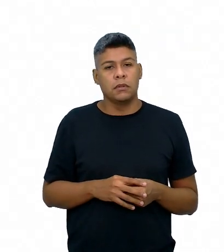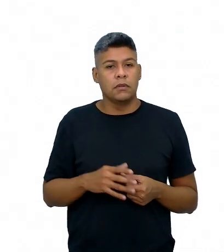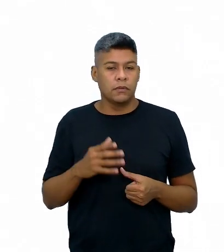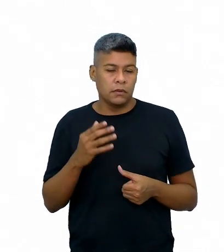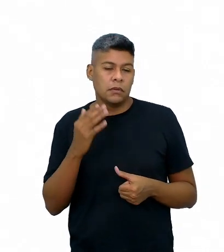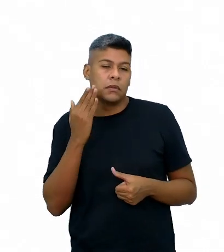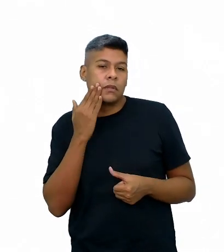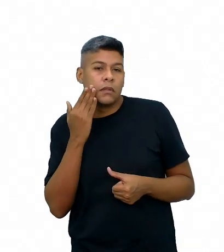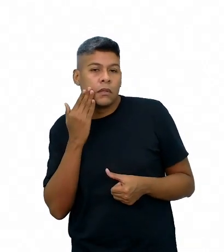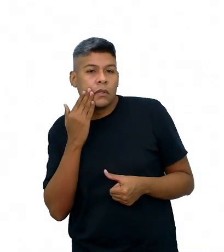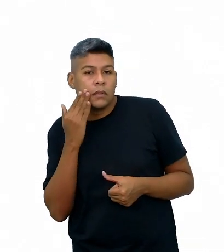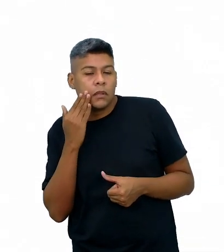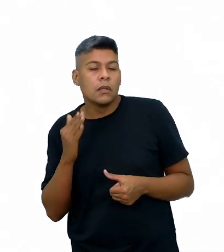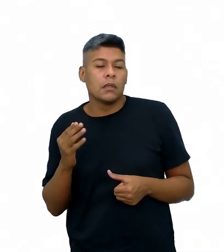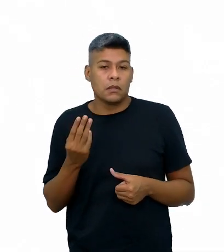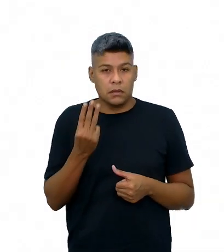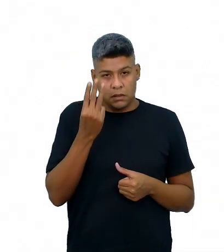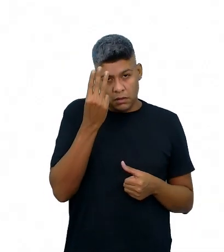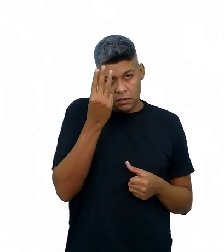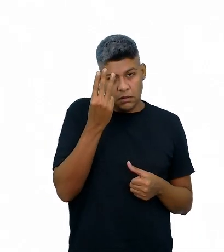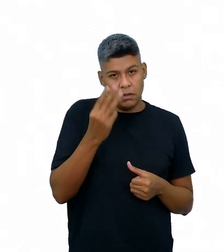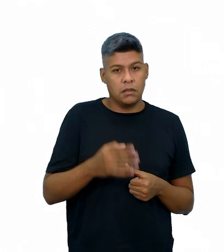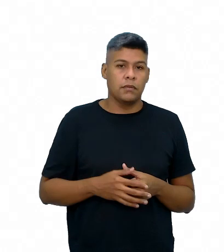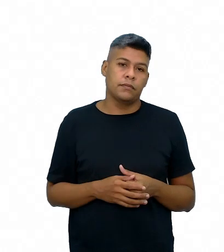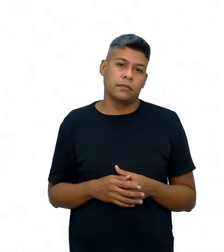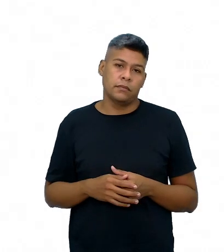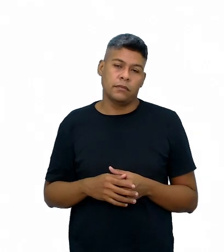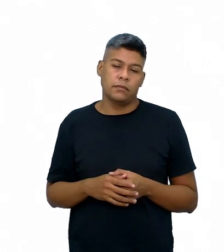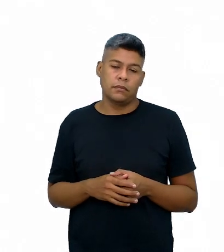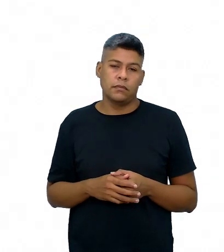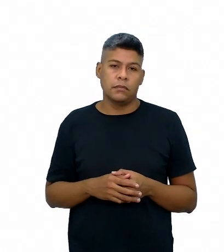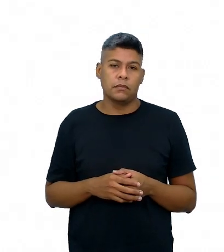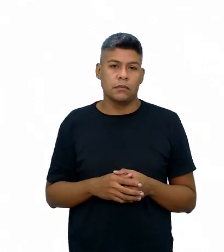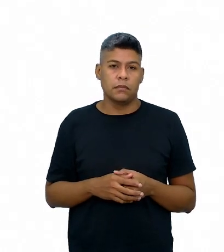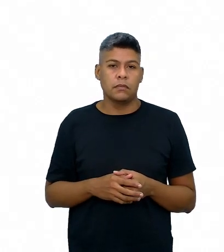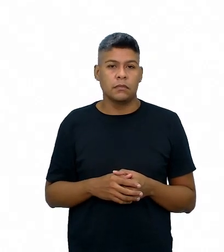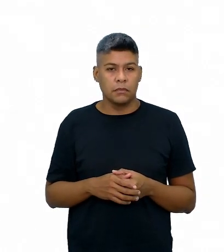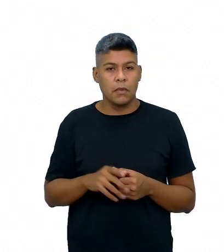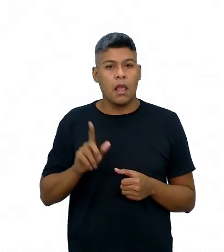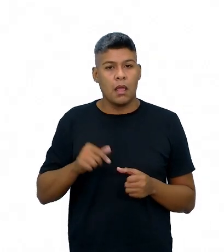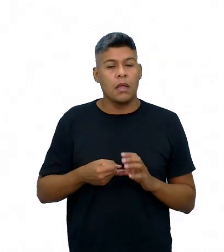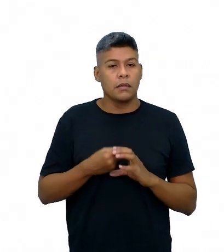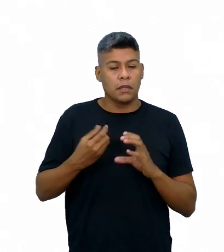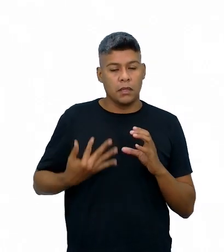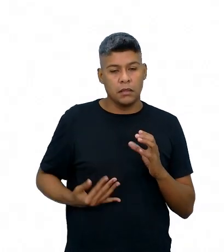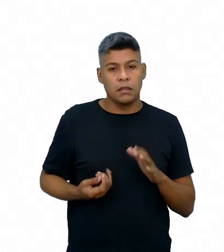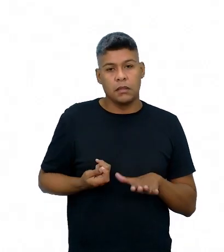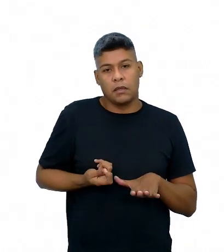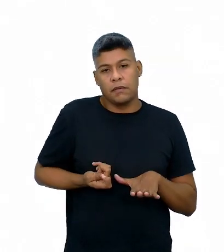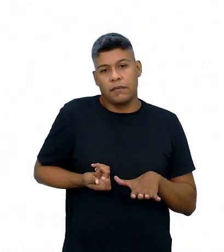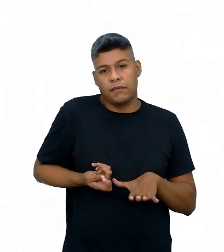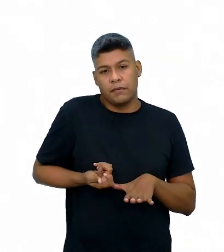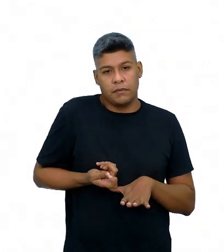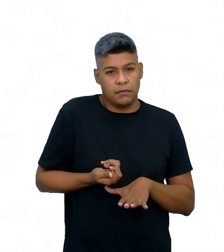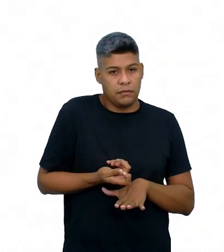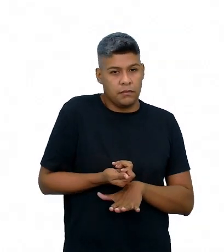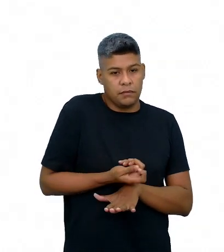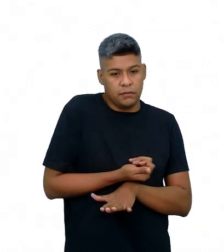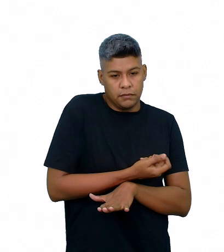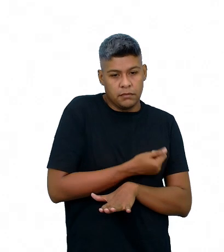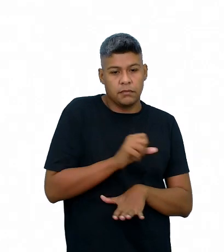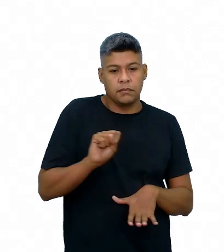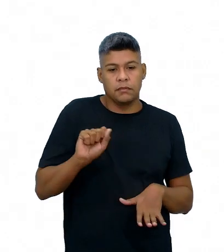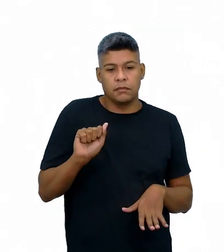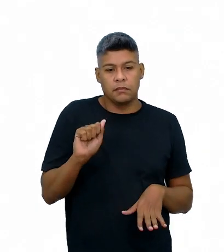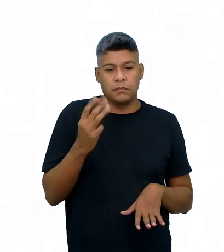aula 3, que tem como tema, como título, Características das Fake News. Está na SA3 do